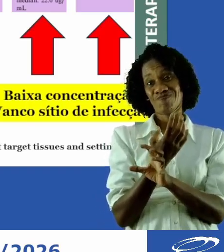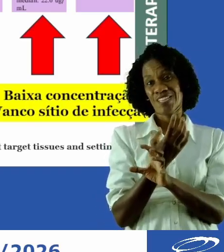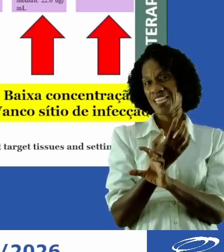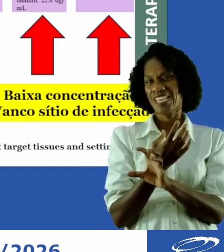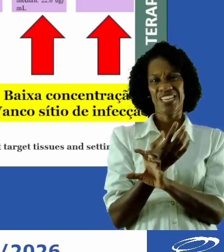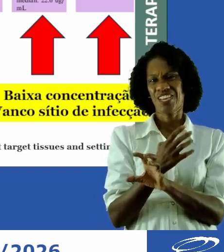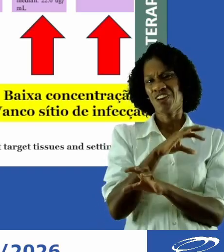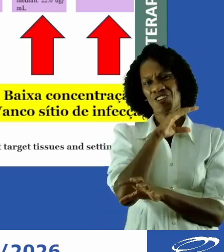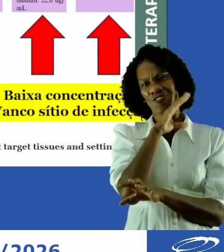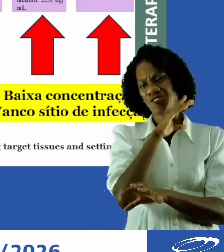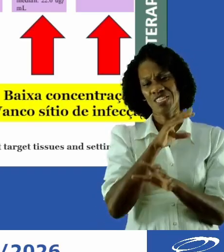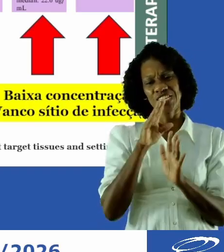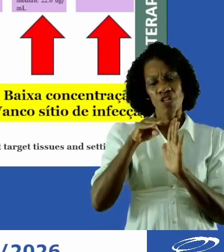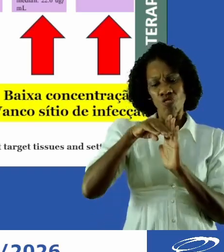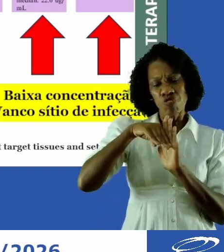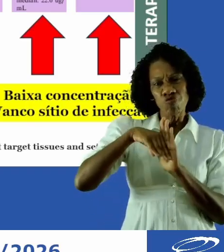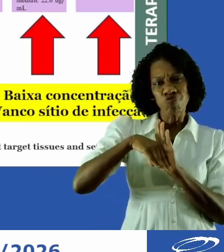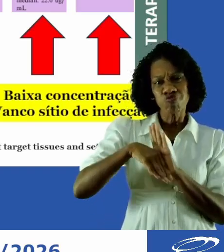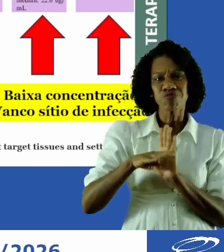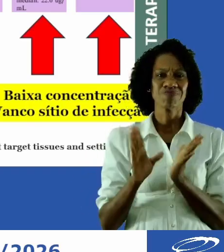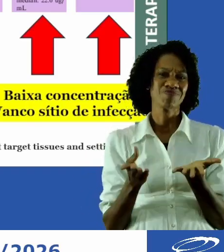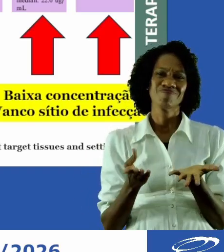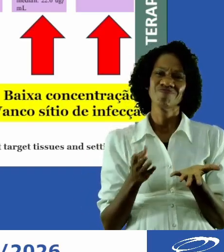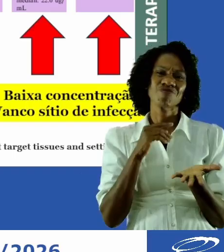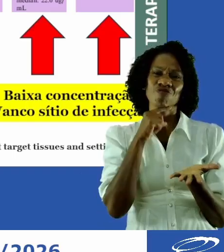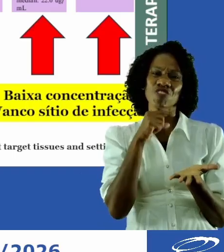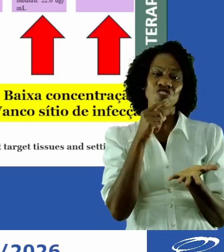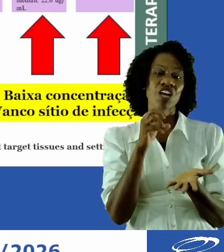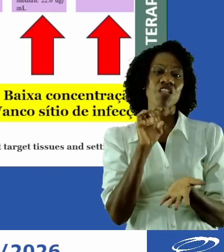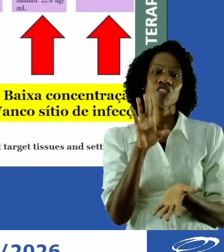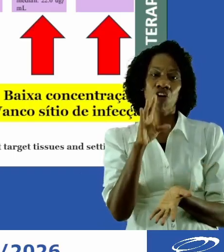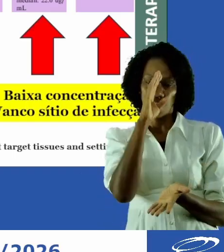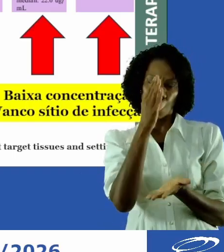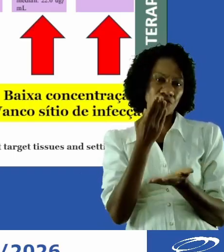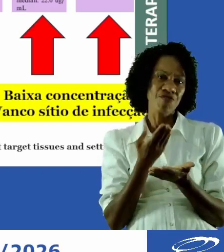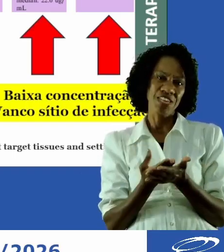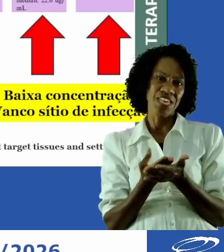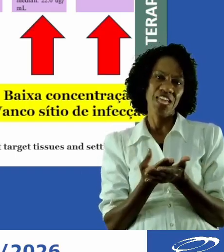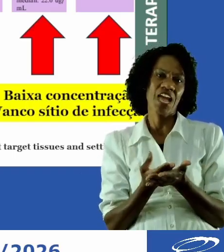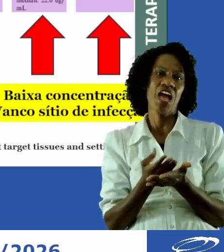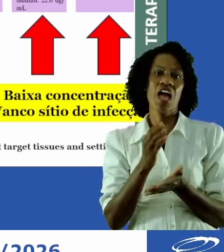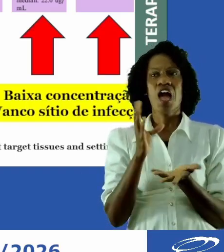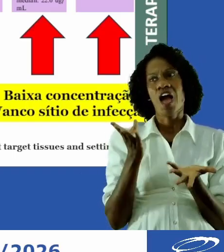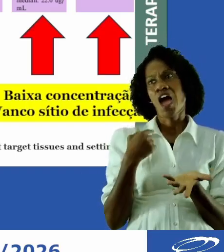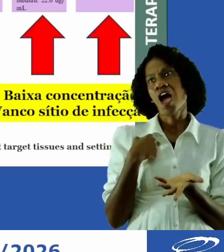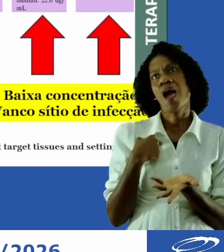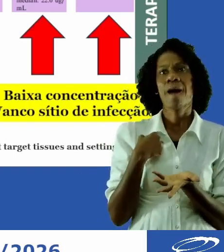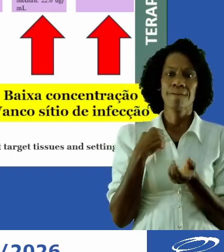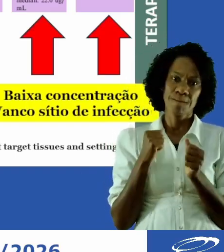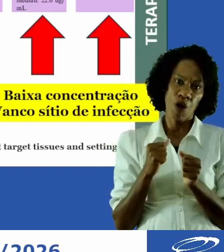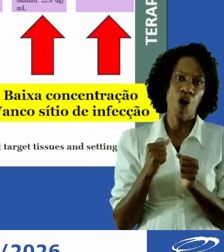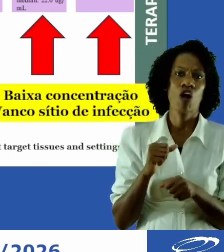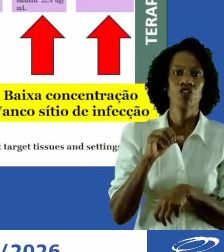infeliz, é muito mais baixa. Então, não adianta você só confiar que fazendo um antibiótico, porque você acha que pega